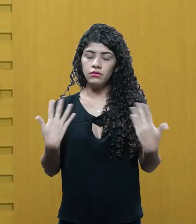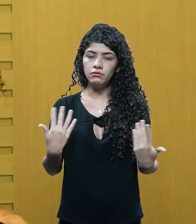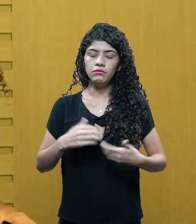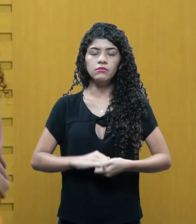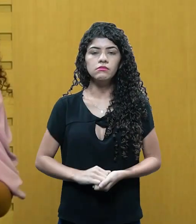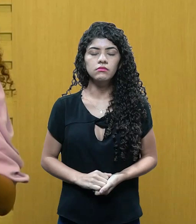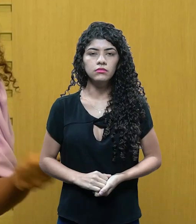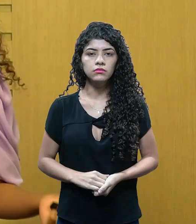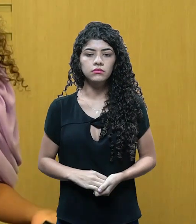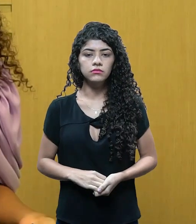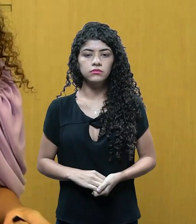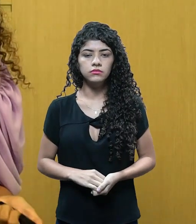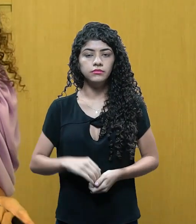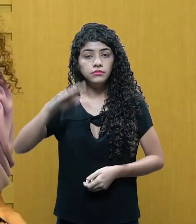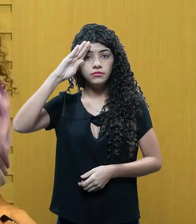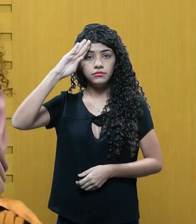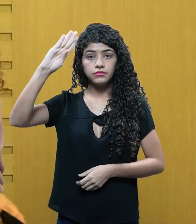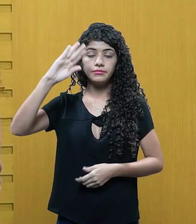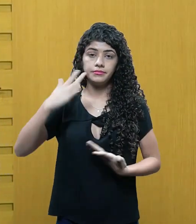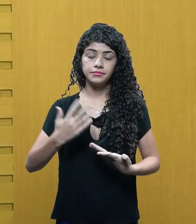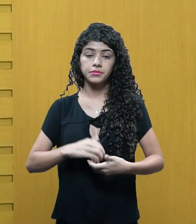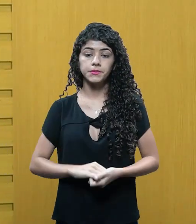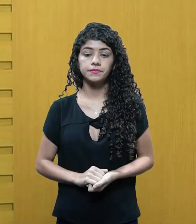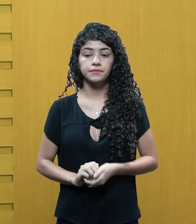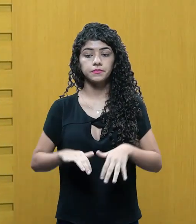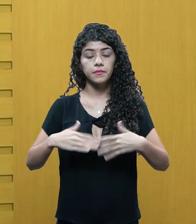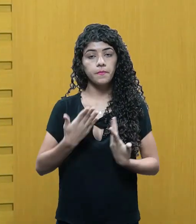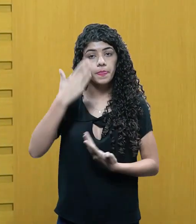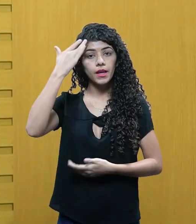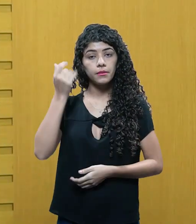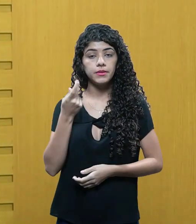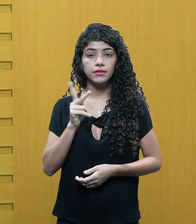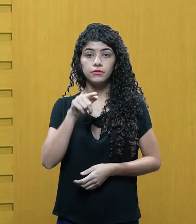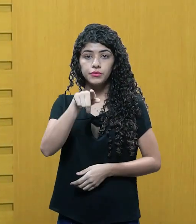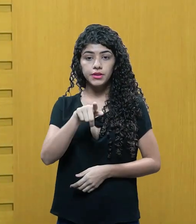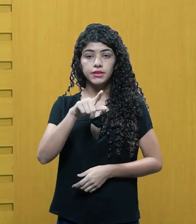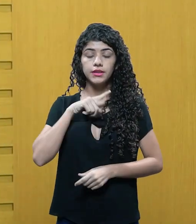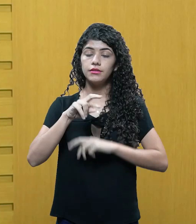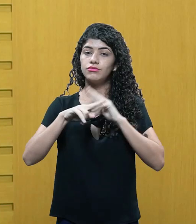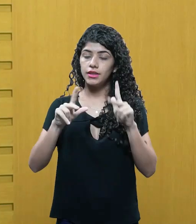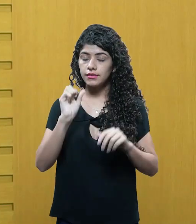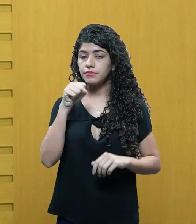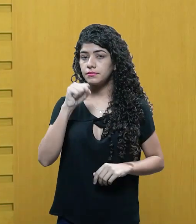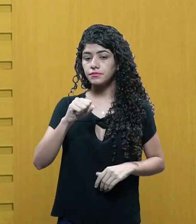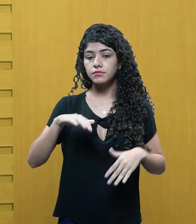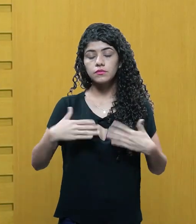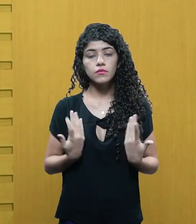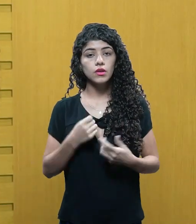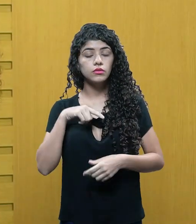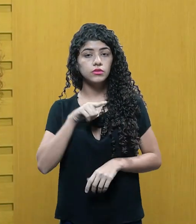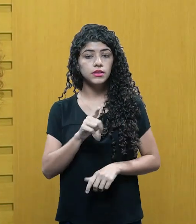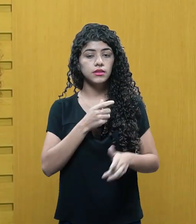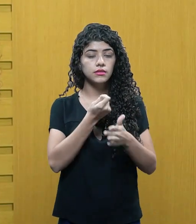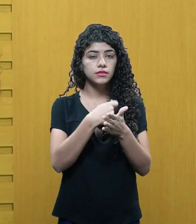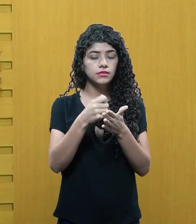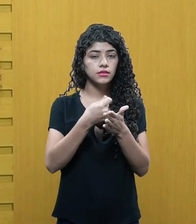também. Principalmente, na verdade. Então, saber quem você é na produção faz diferença. E quando você está